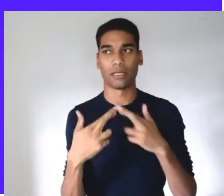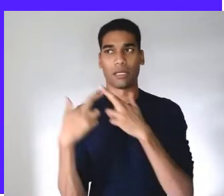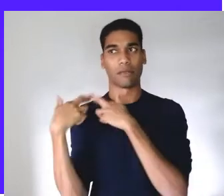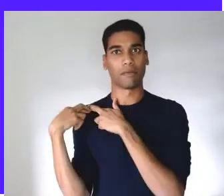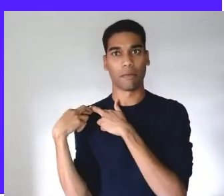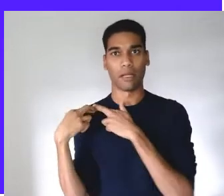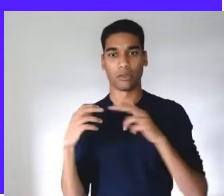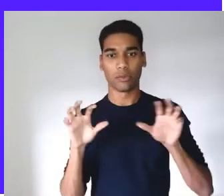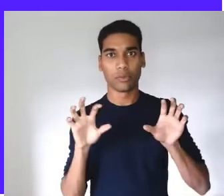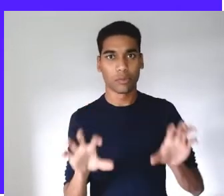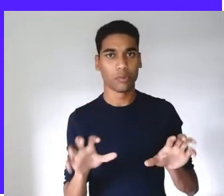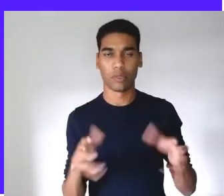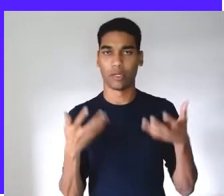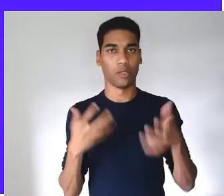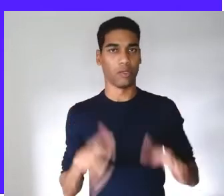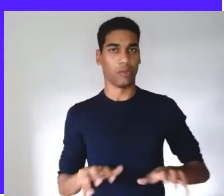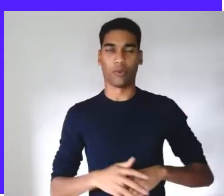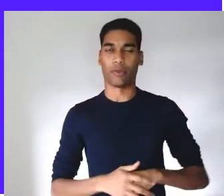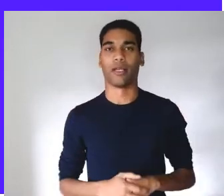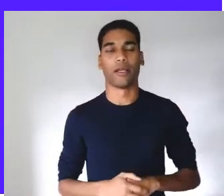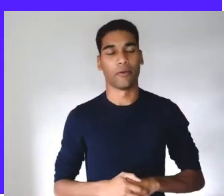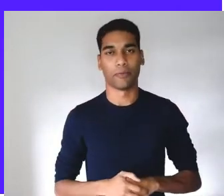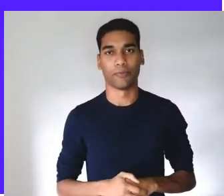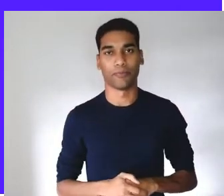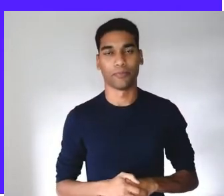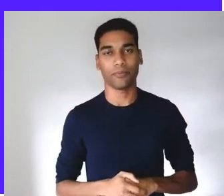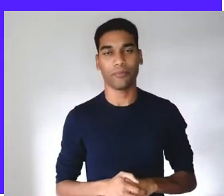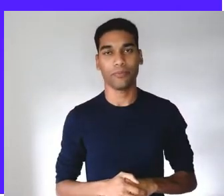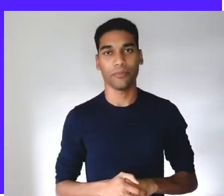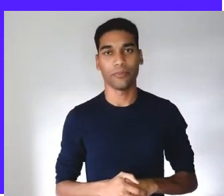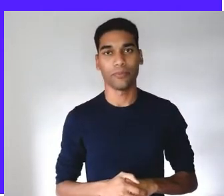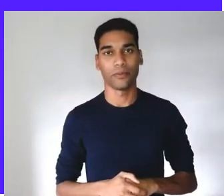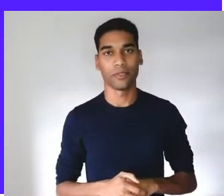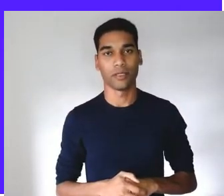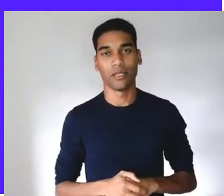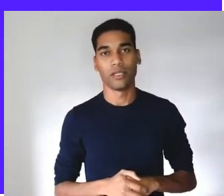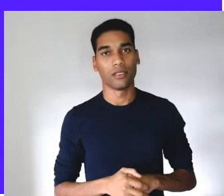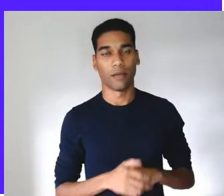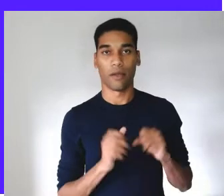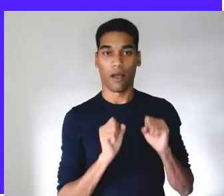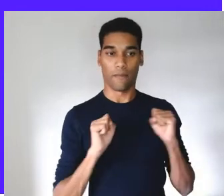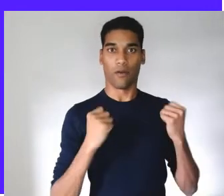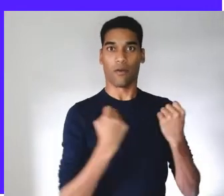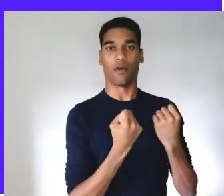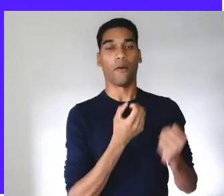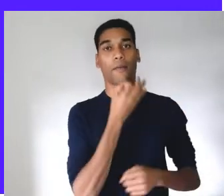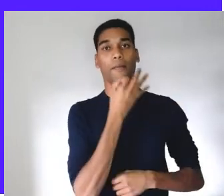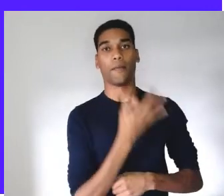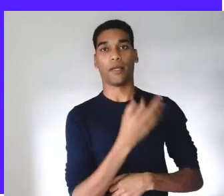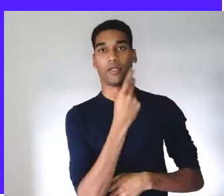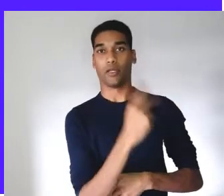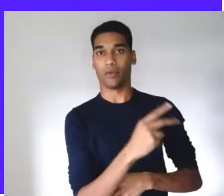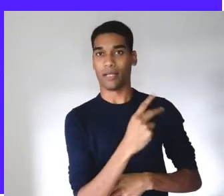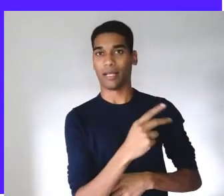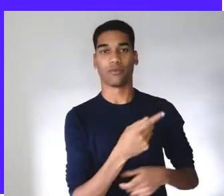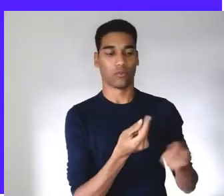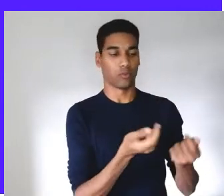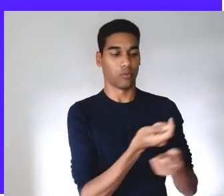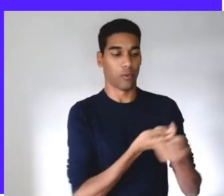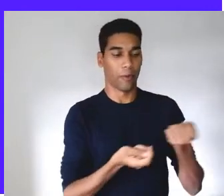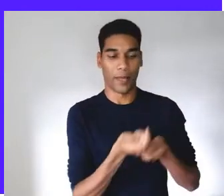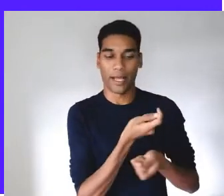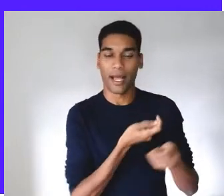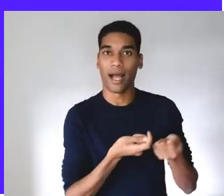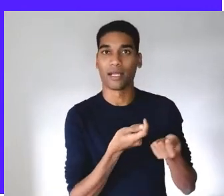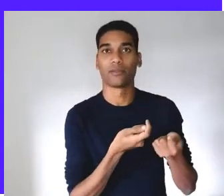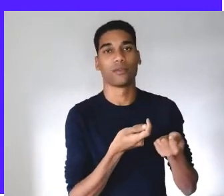defender posição de mercado, da escola de Chicago, da velha escola de Chicago, né?